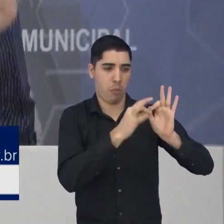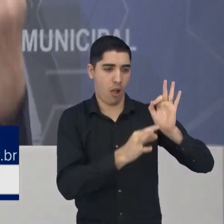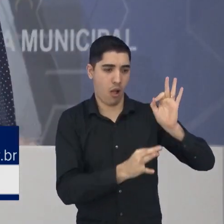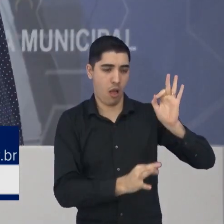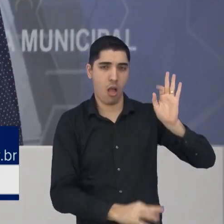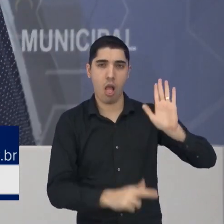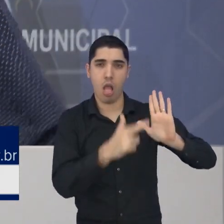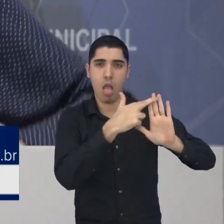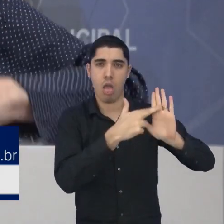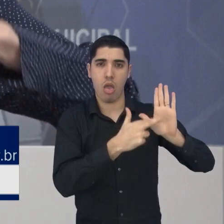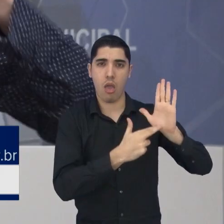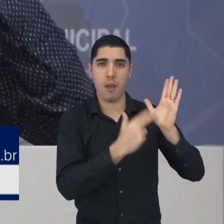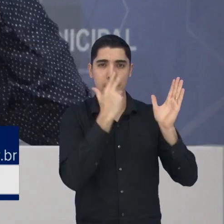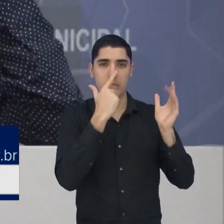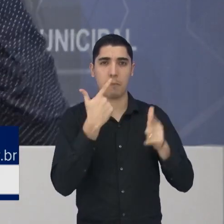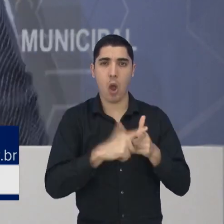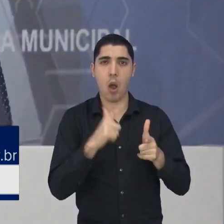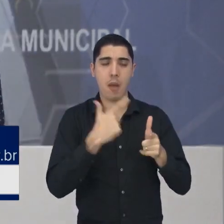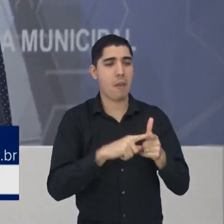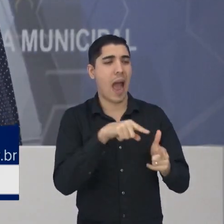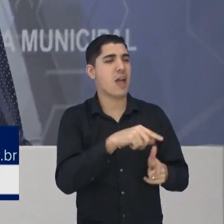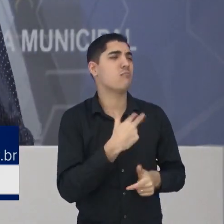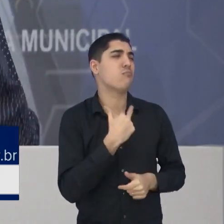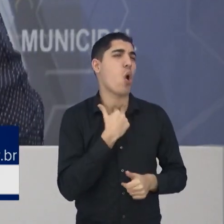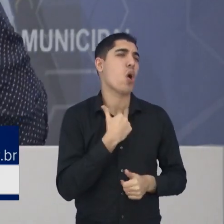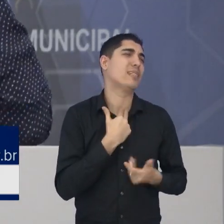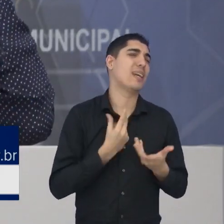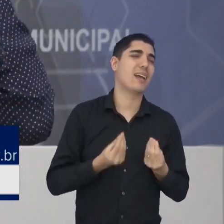fino tanto, e o artista luta que nem